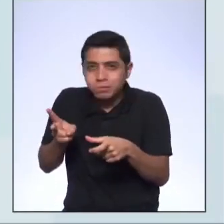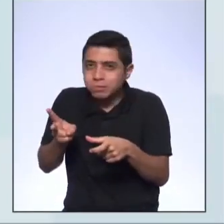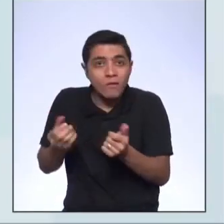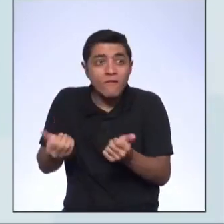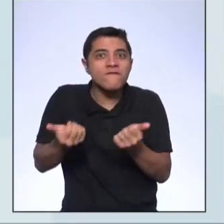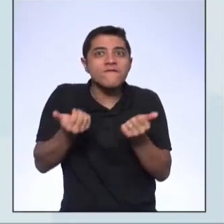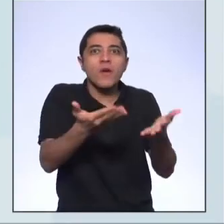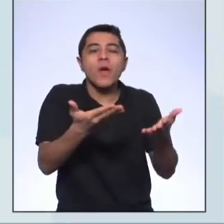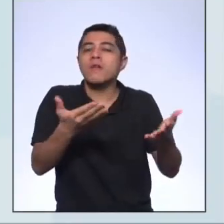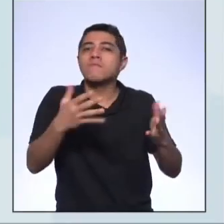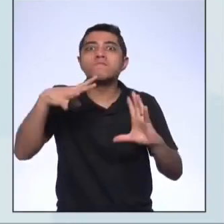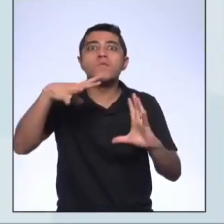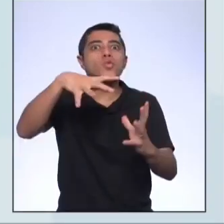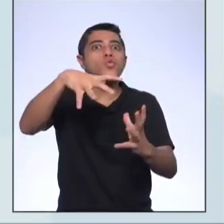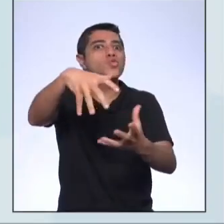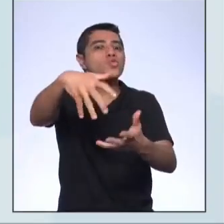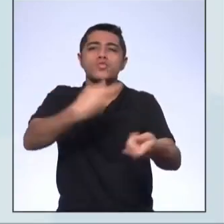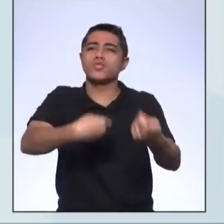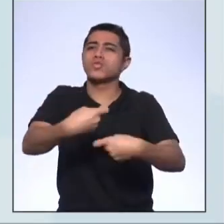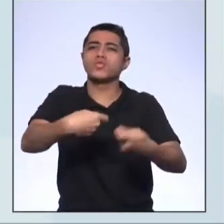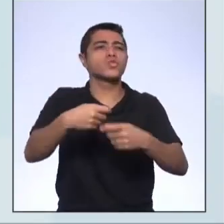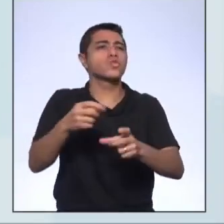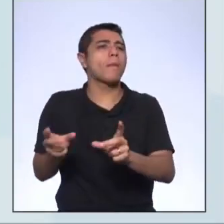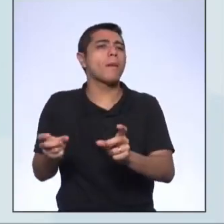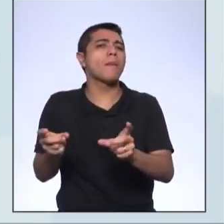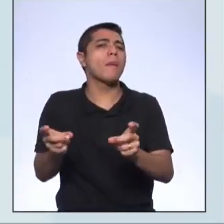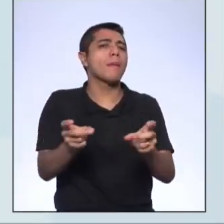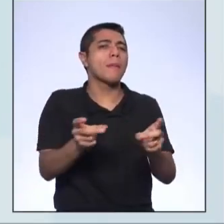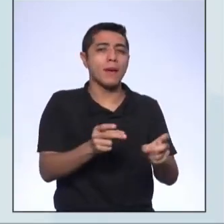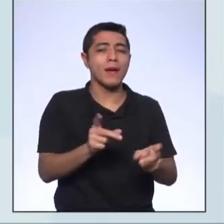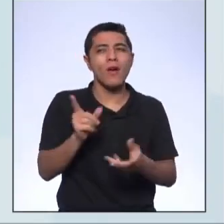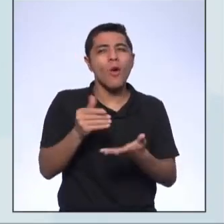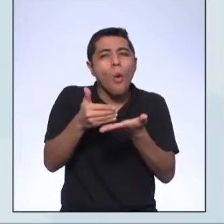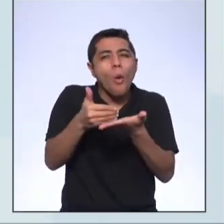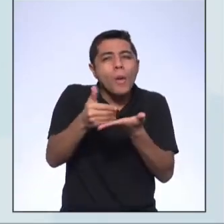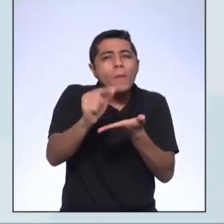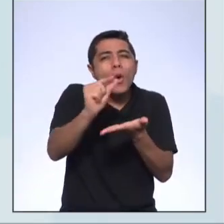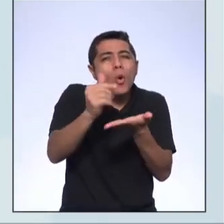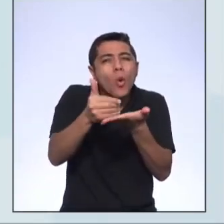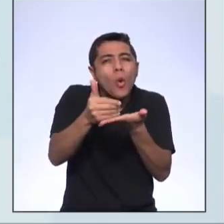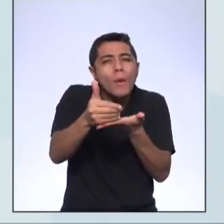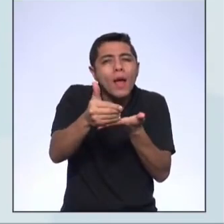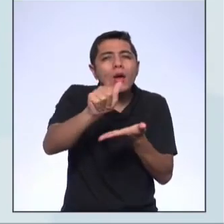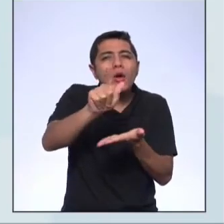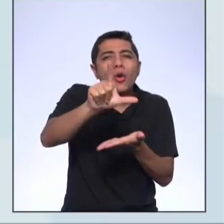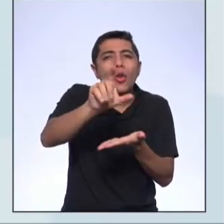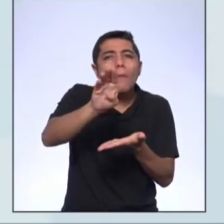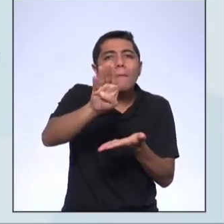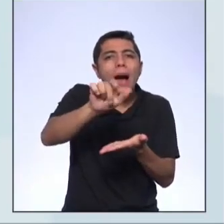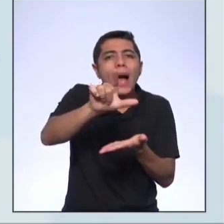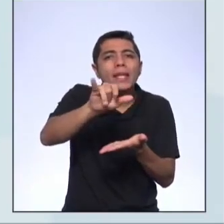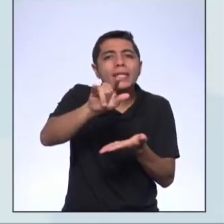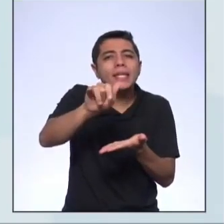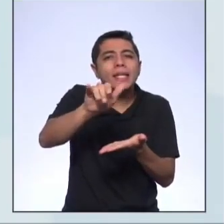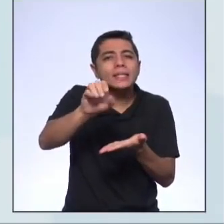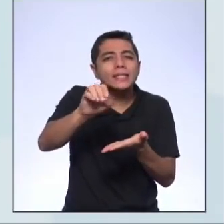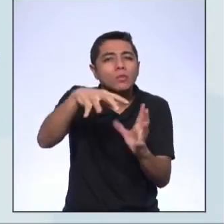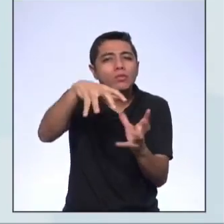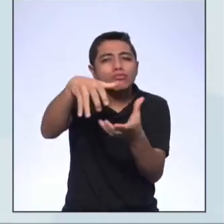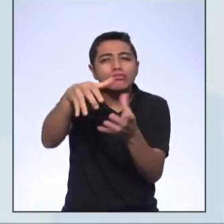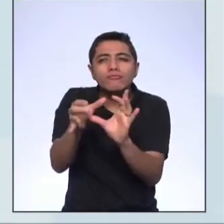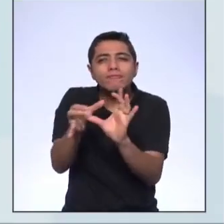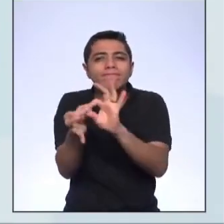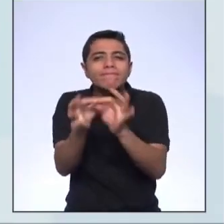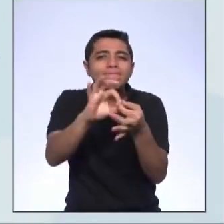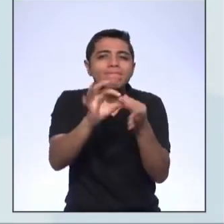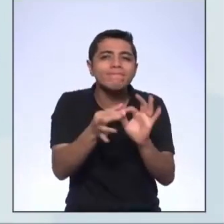não, né? Mas uma noção prévia de globalização nesse momento. Então, quando você pega mercadorias do